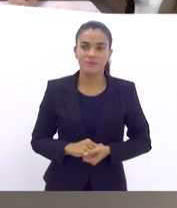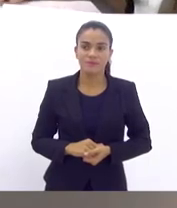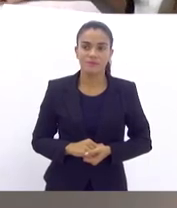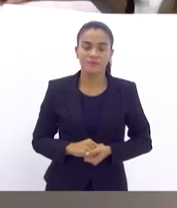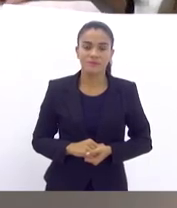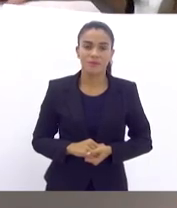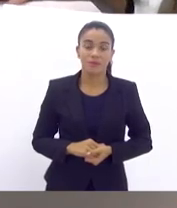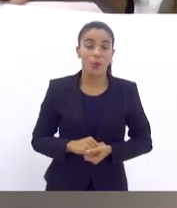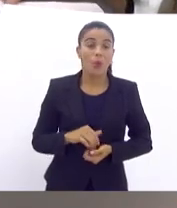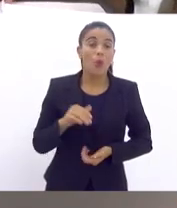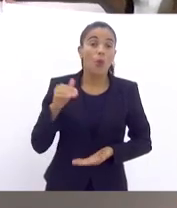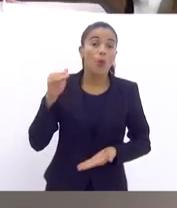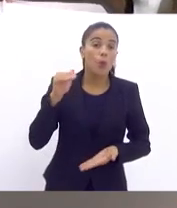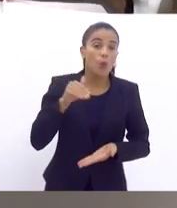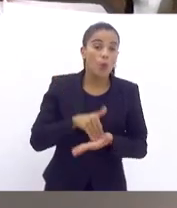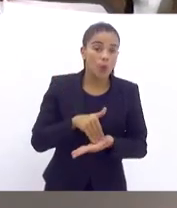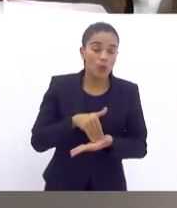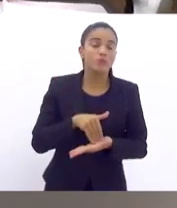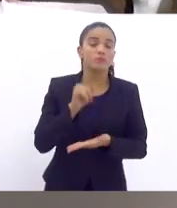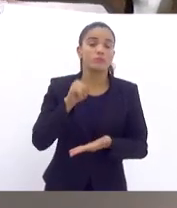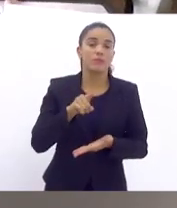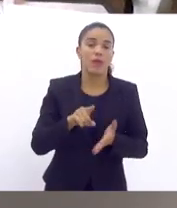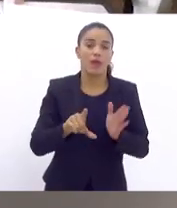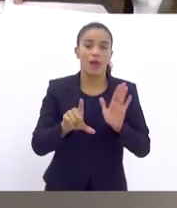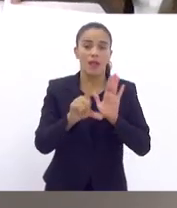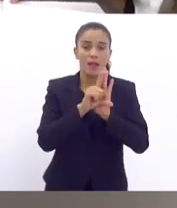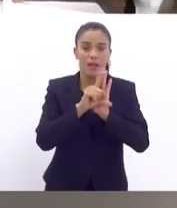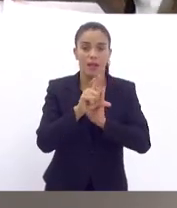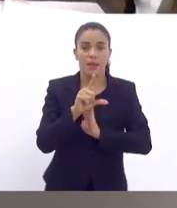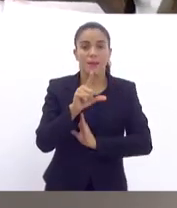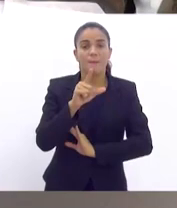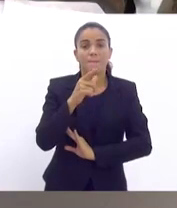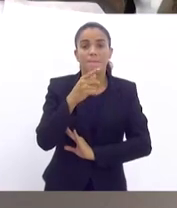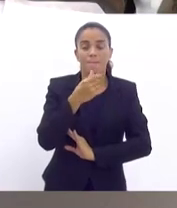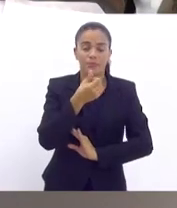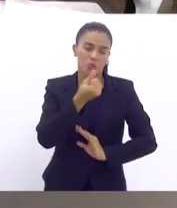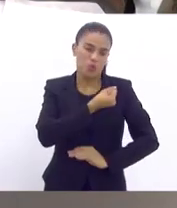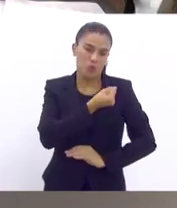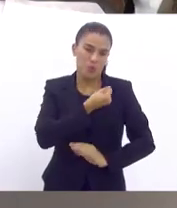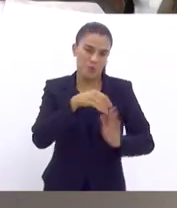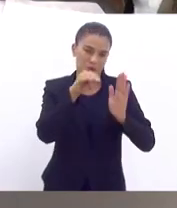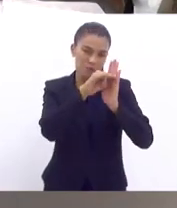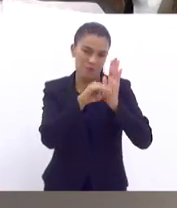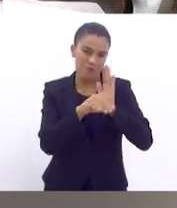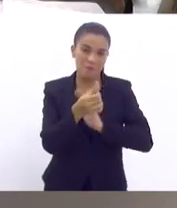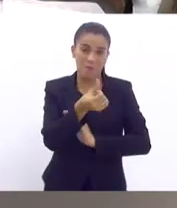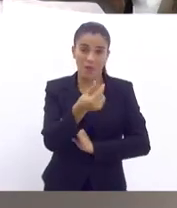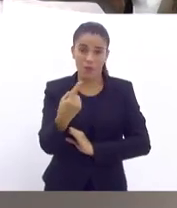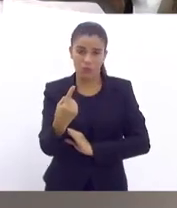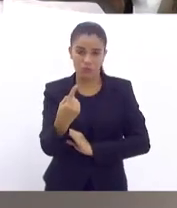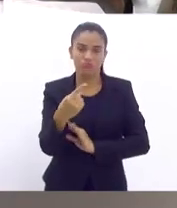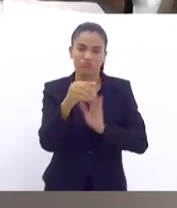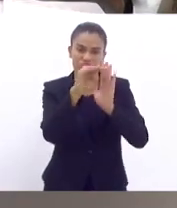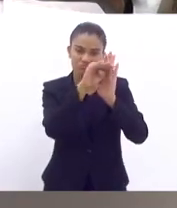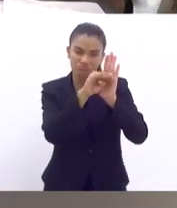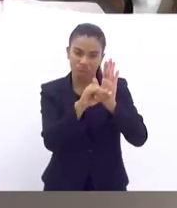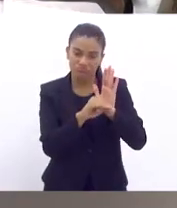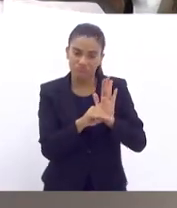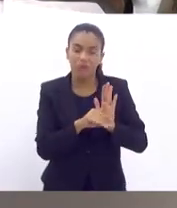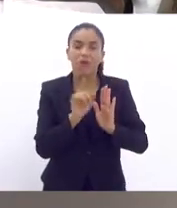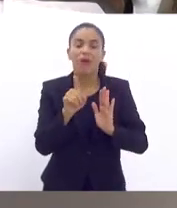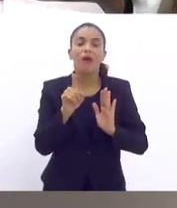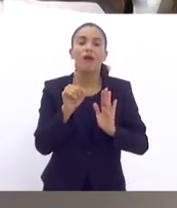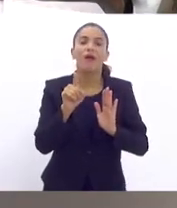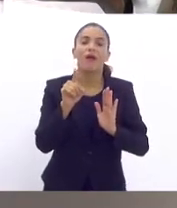e o último é a lei 61 é o 61 da porta é uma lei de minha autoria que é aquele